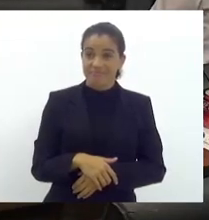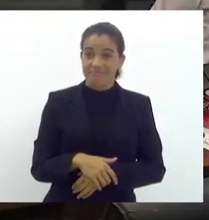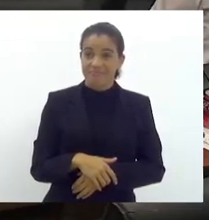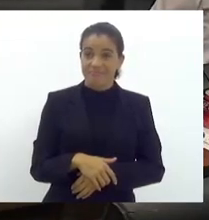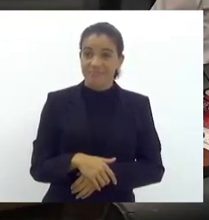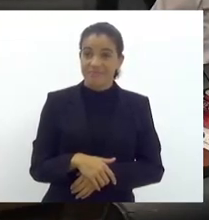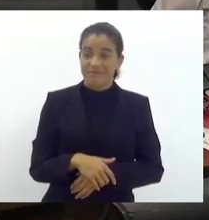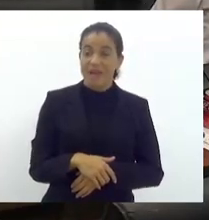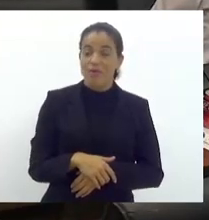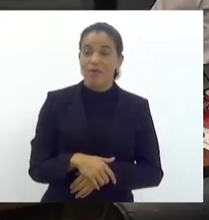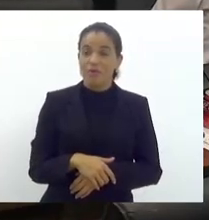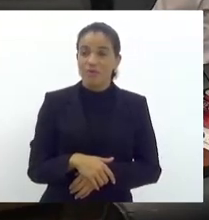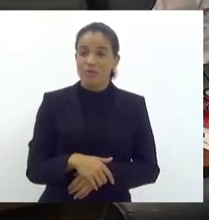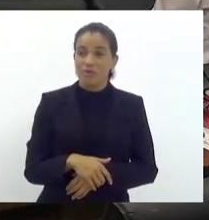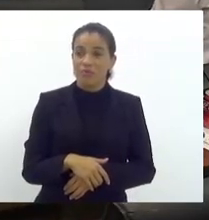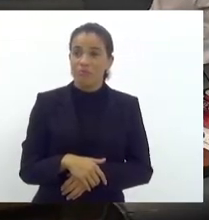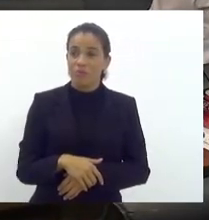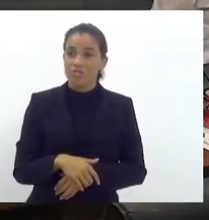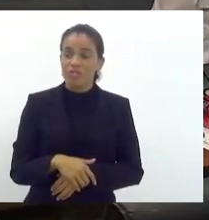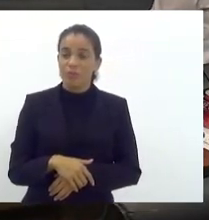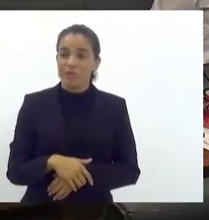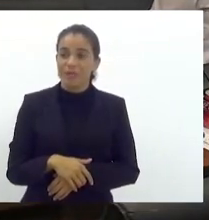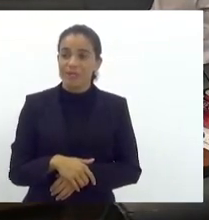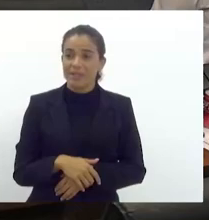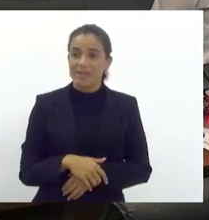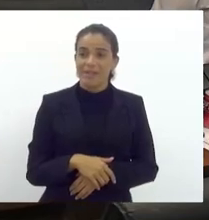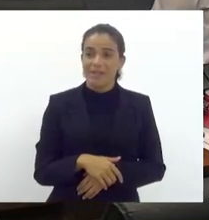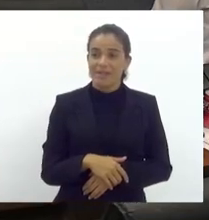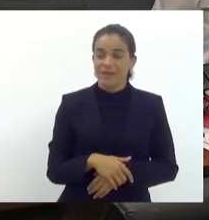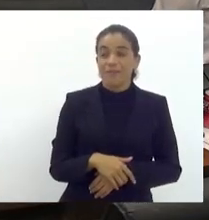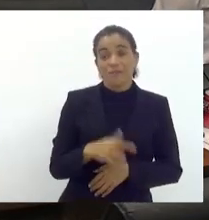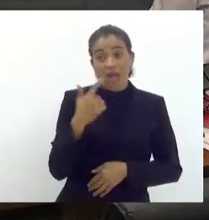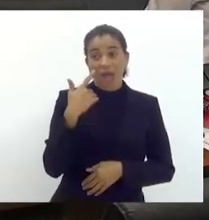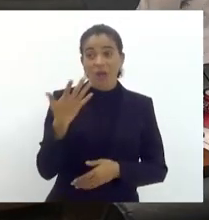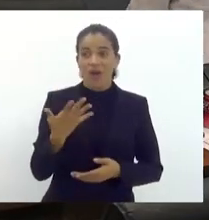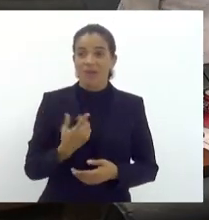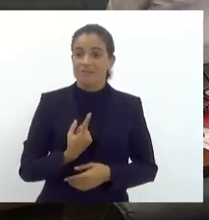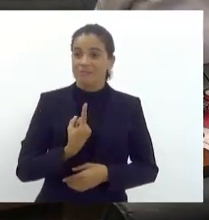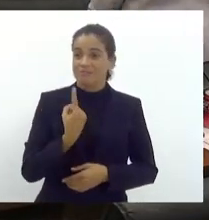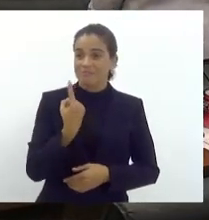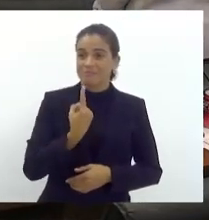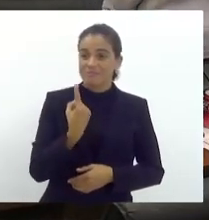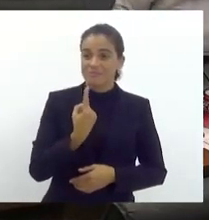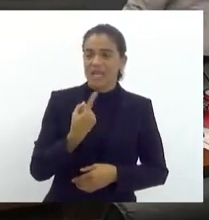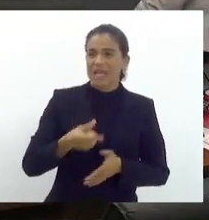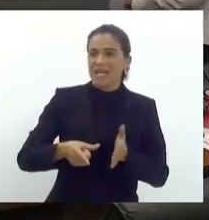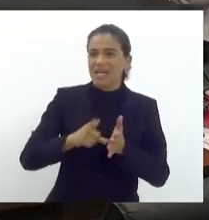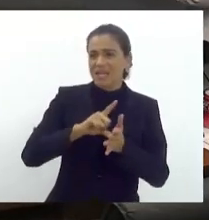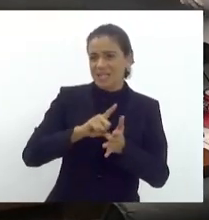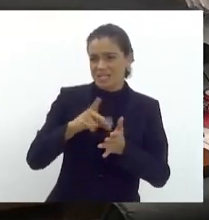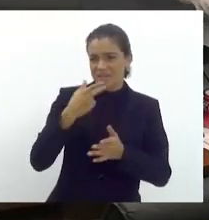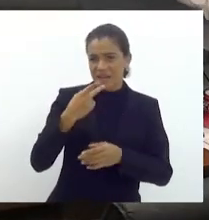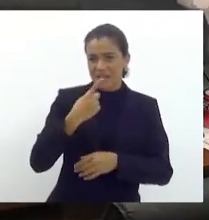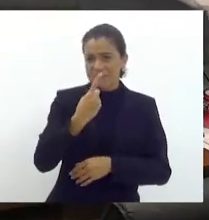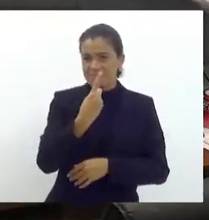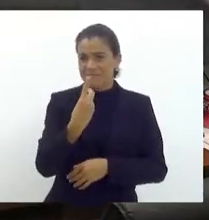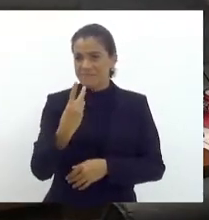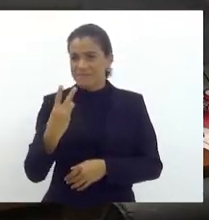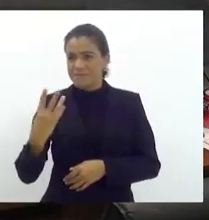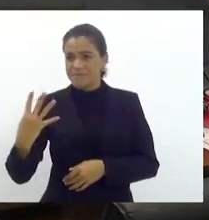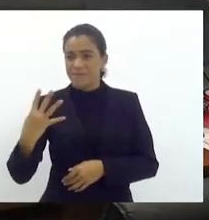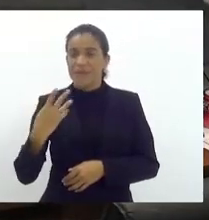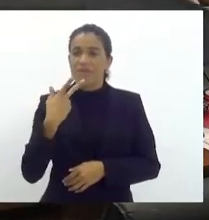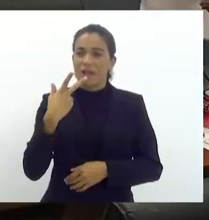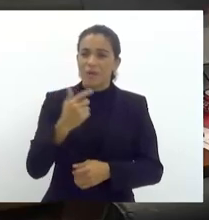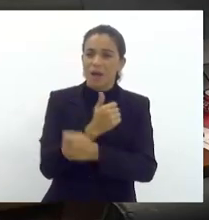senhor presidente pela ordem antes de fazer a questão de ordem queria